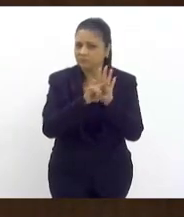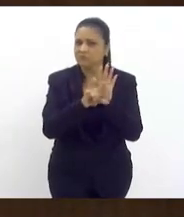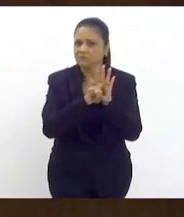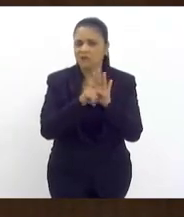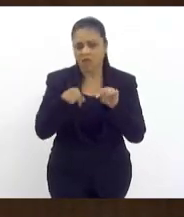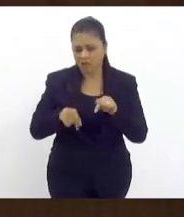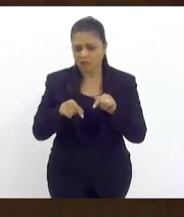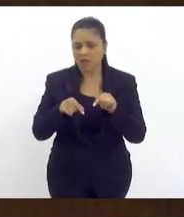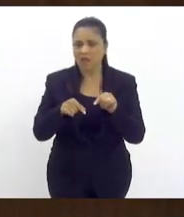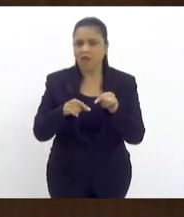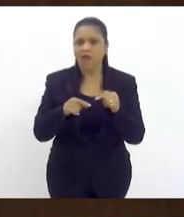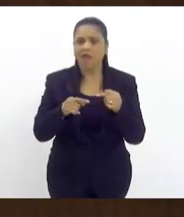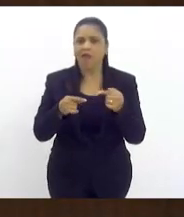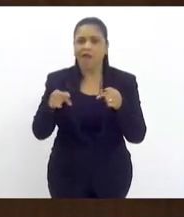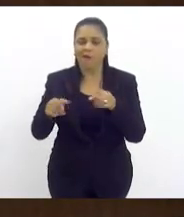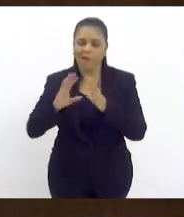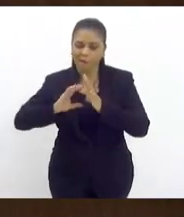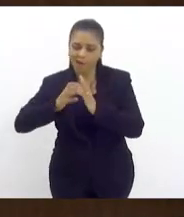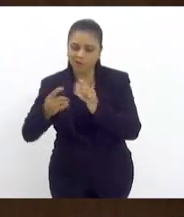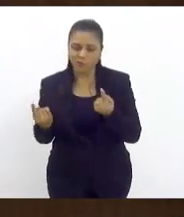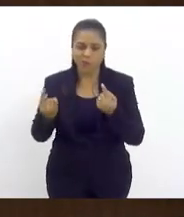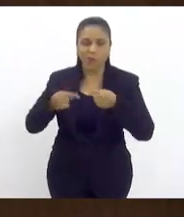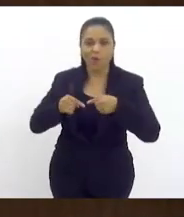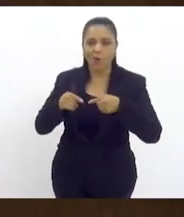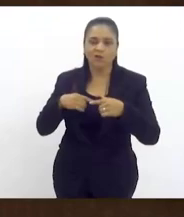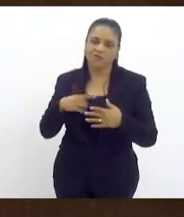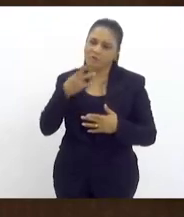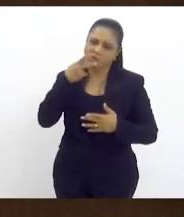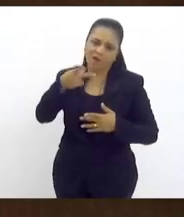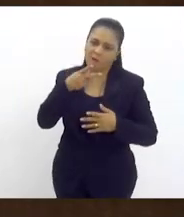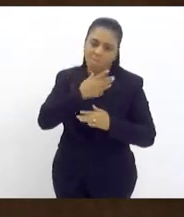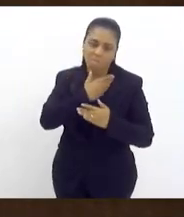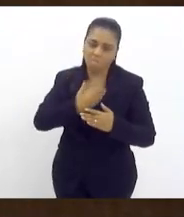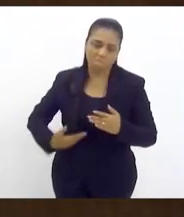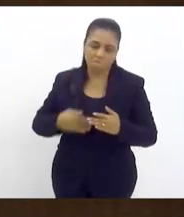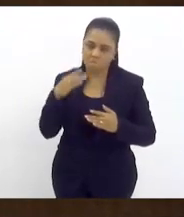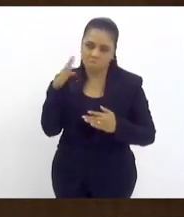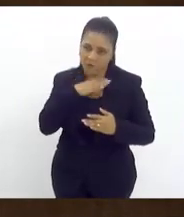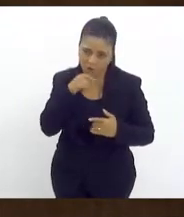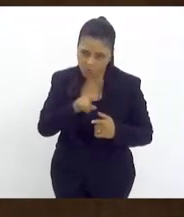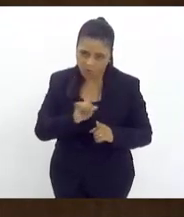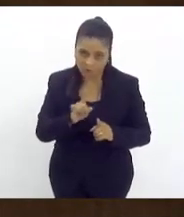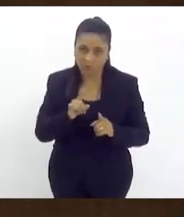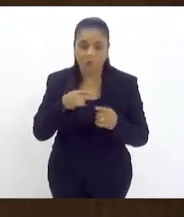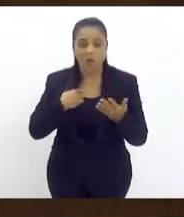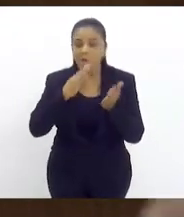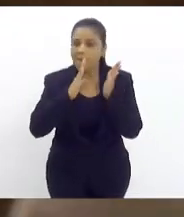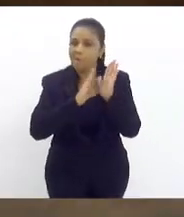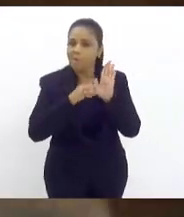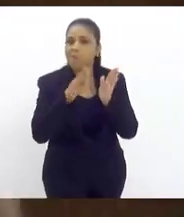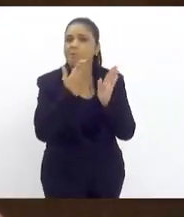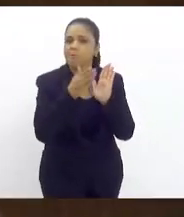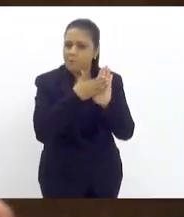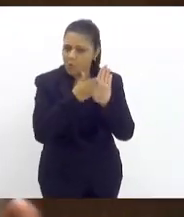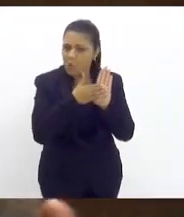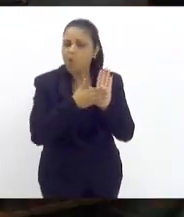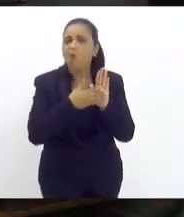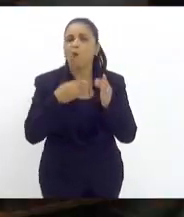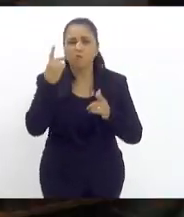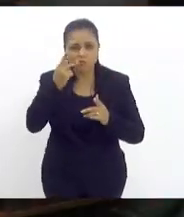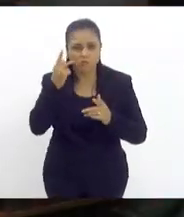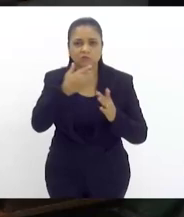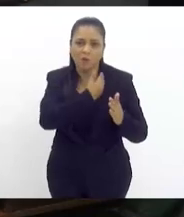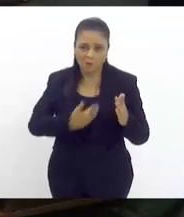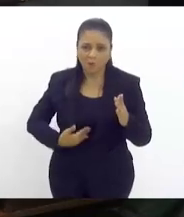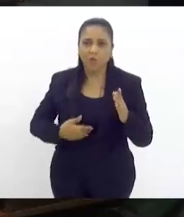vem aqui só bater no governador, falar mal do governador. A gente propõe diariamente políticas públicas a serem adotadas,